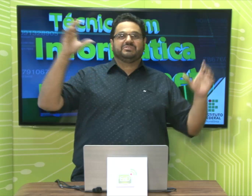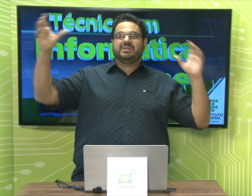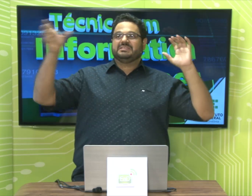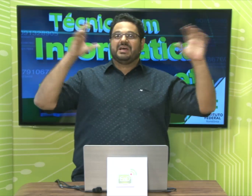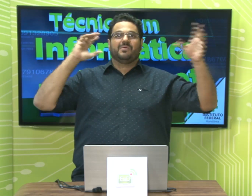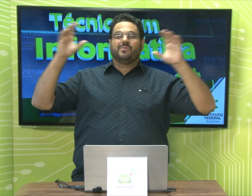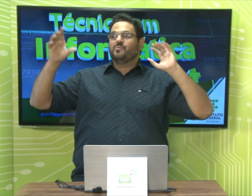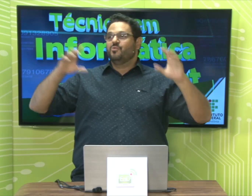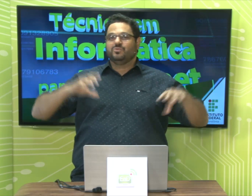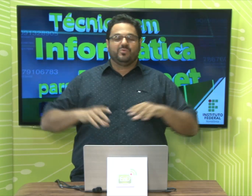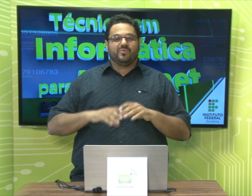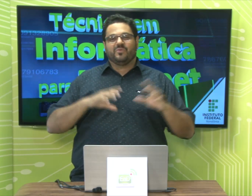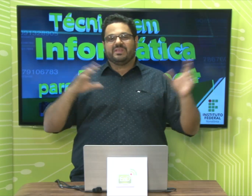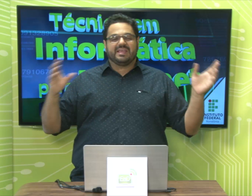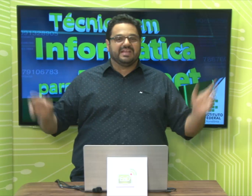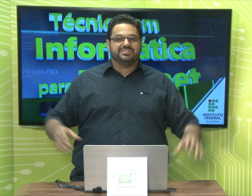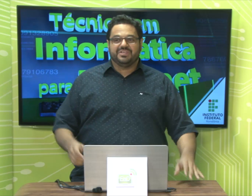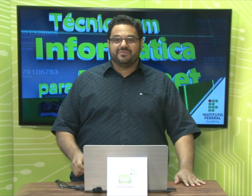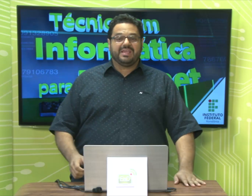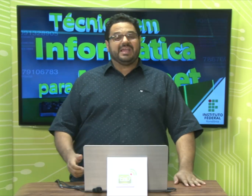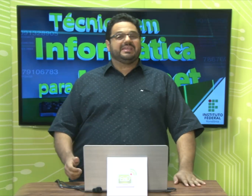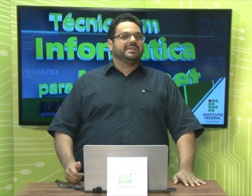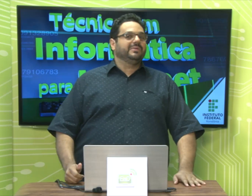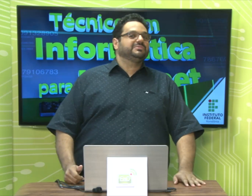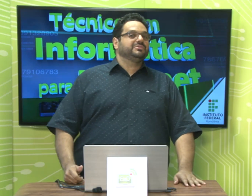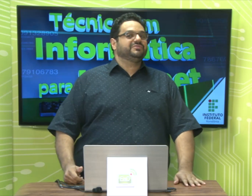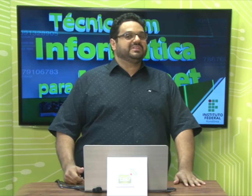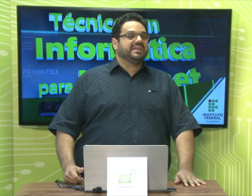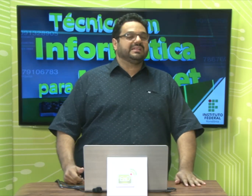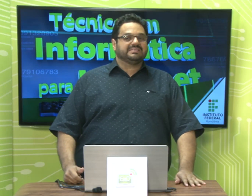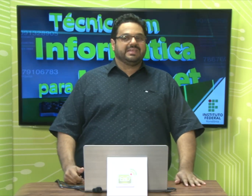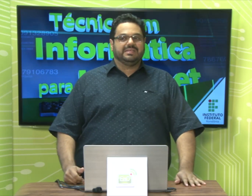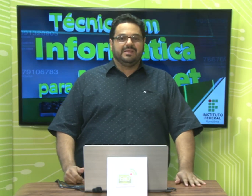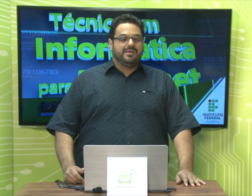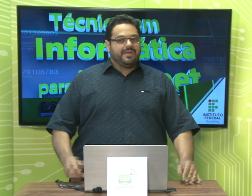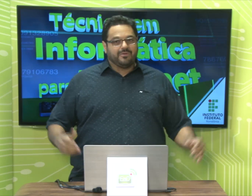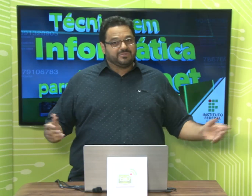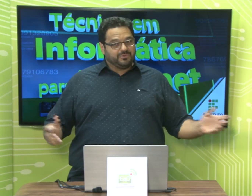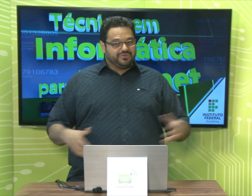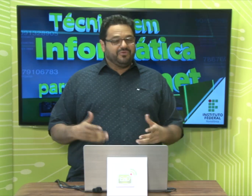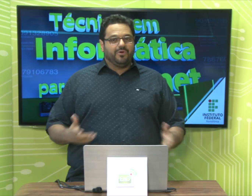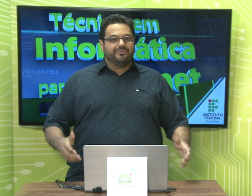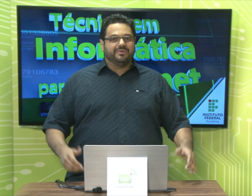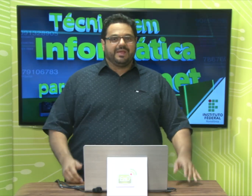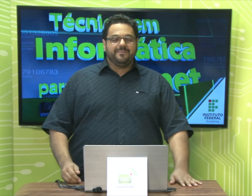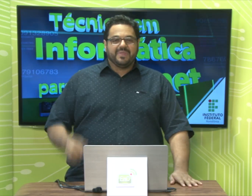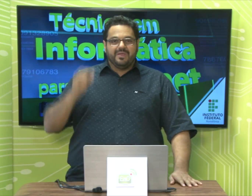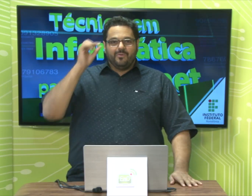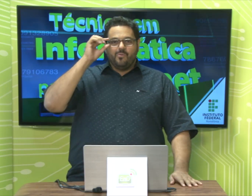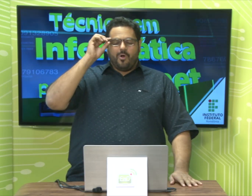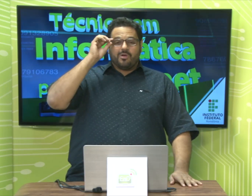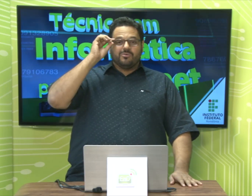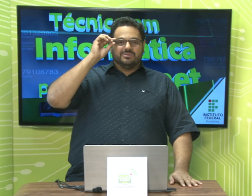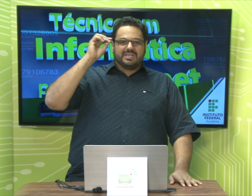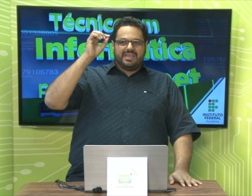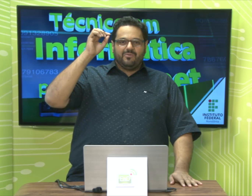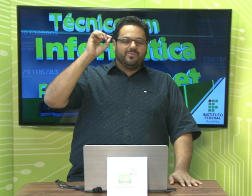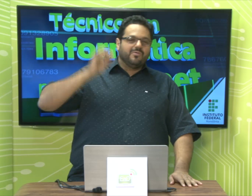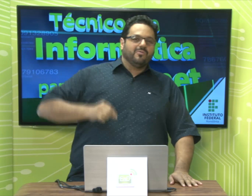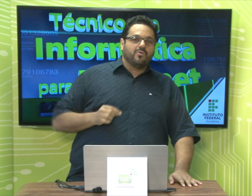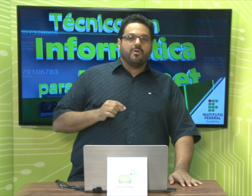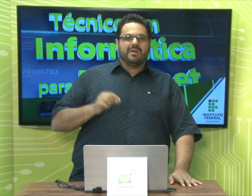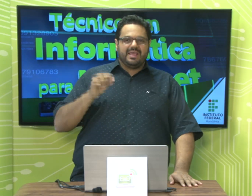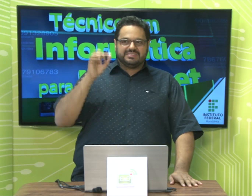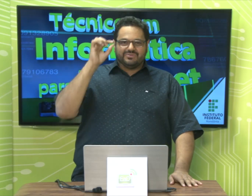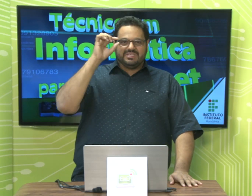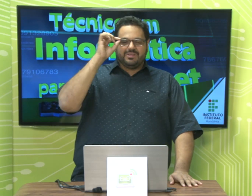começa a visualizar o mundo interativo. O que é aquilo? Um dispositivo de entrada, saída? É um dispositivo novo, né? Um óculos,